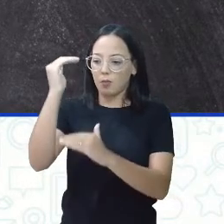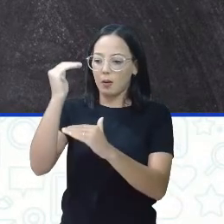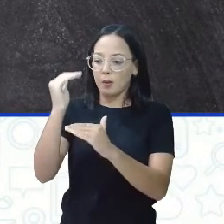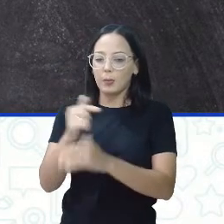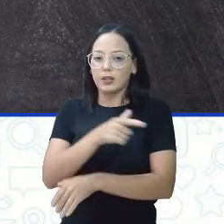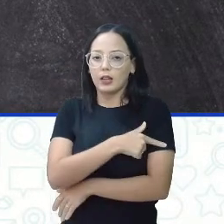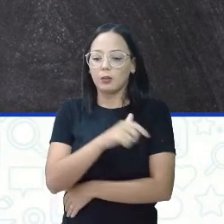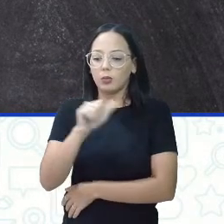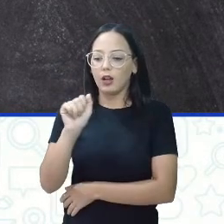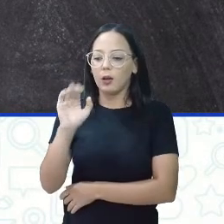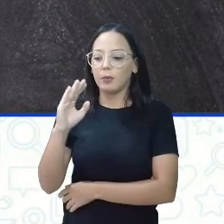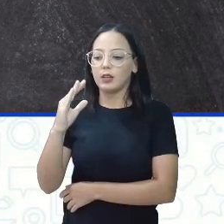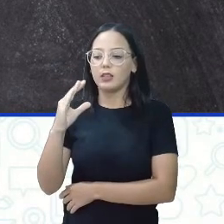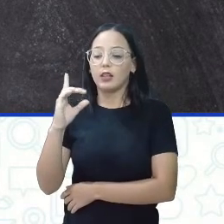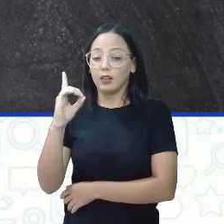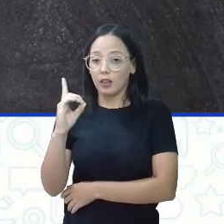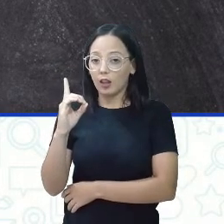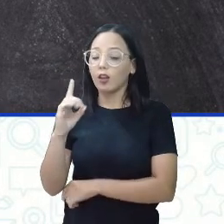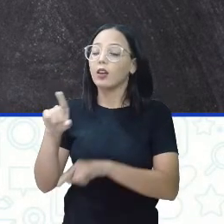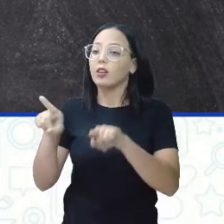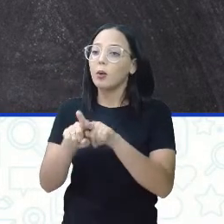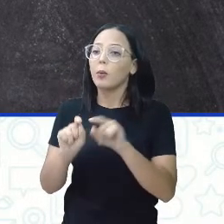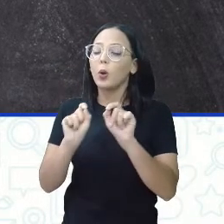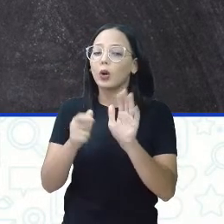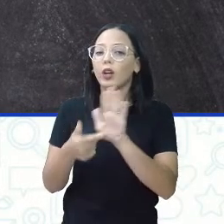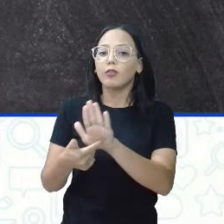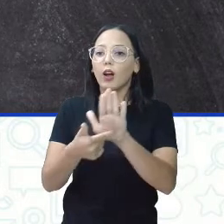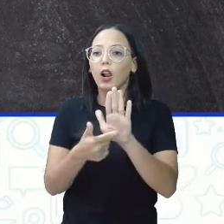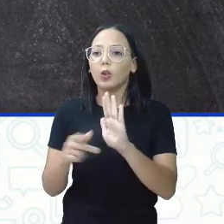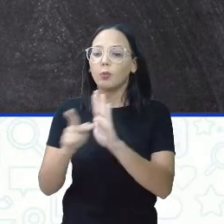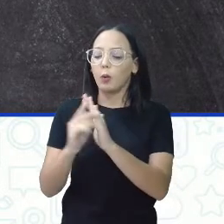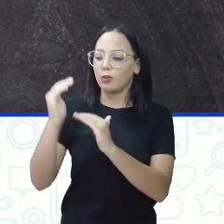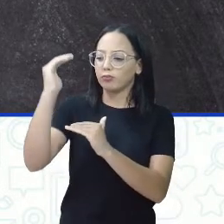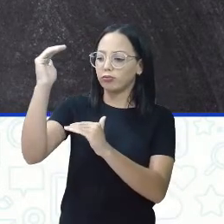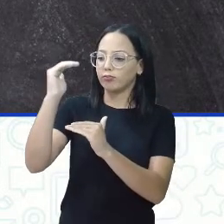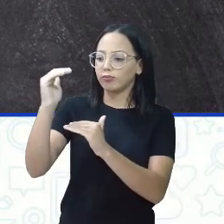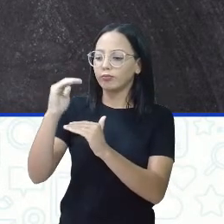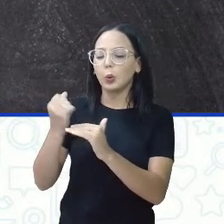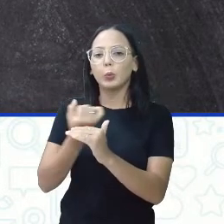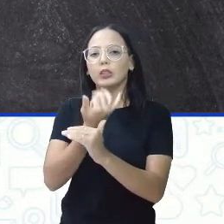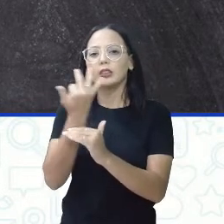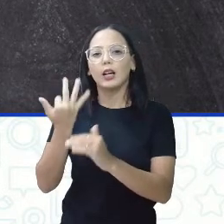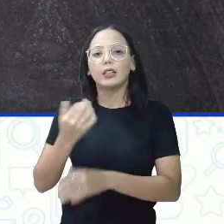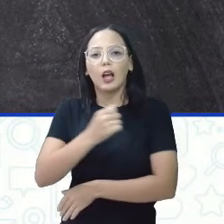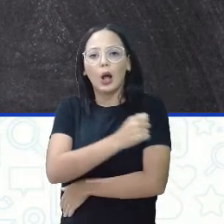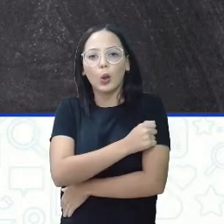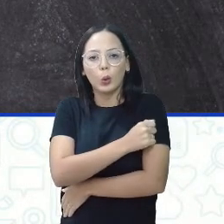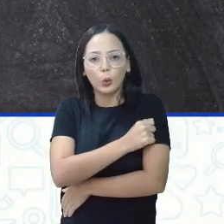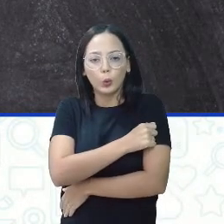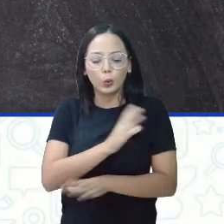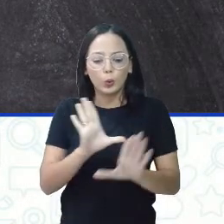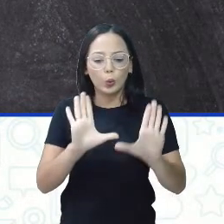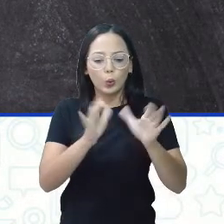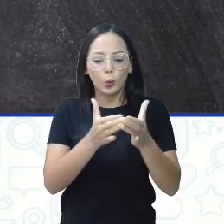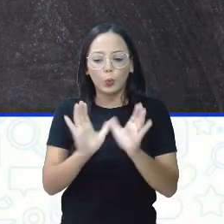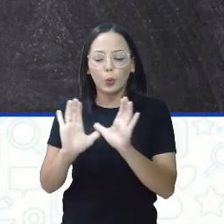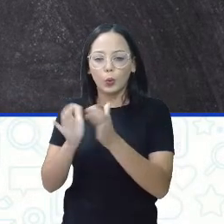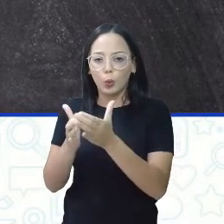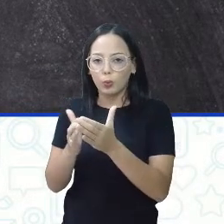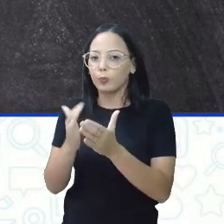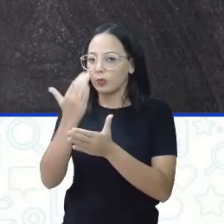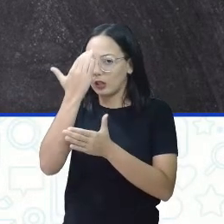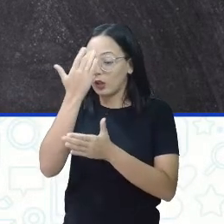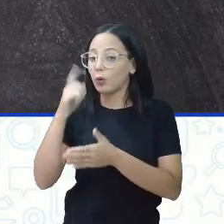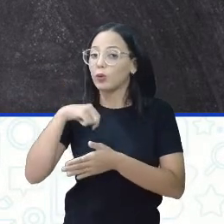ano A, B, C e D. E aí eu estou colocando, respectivamente, a quantidade de alunos por turma, tá certo? Quando a